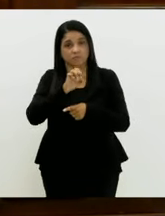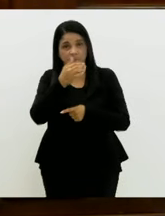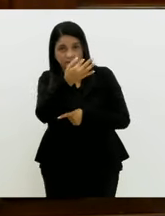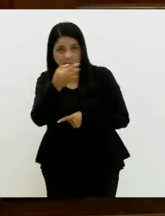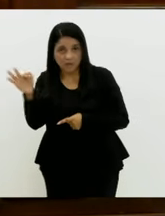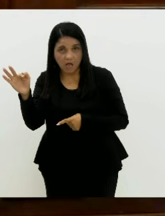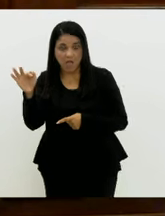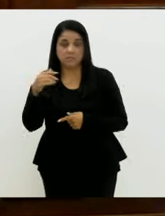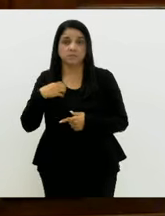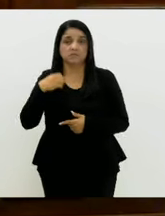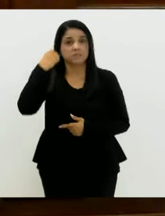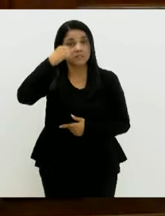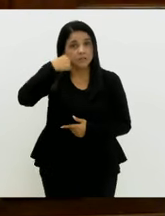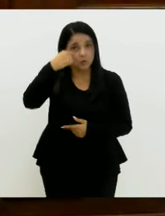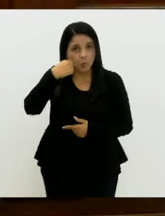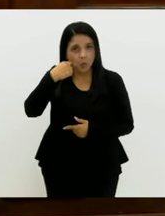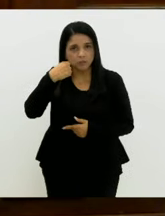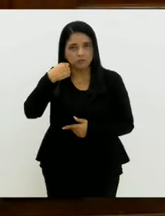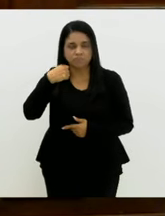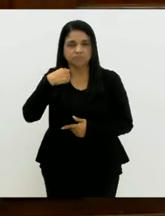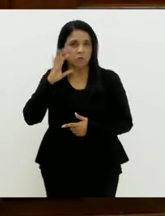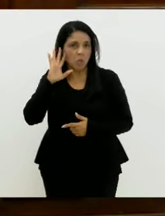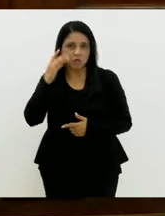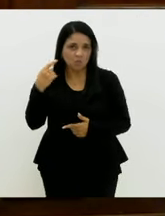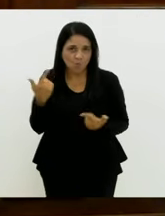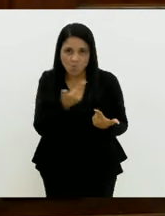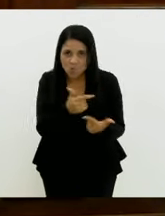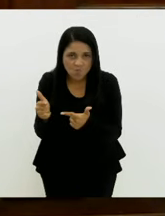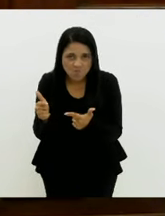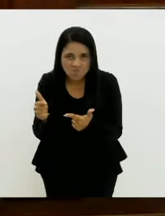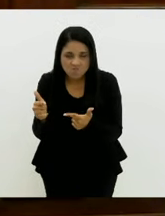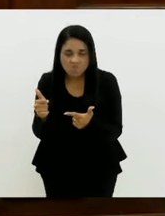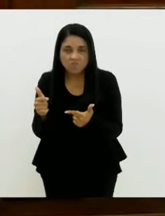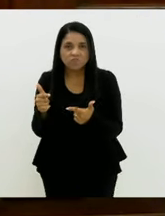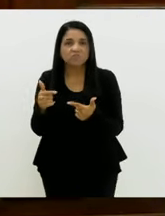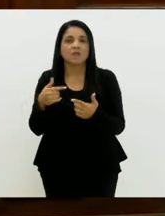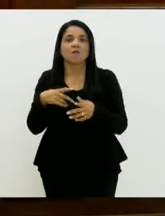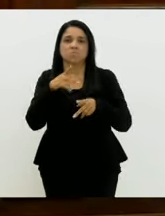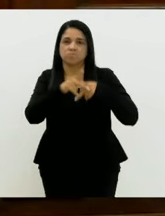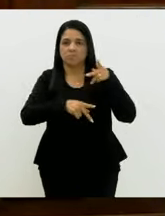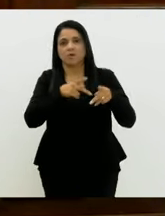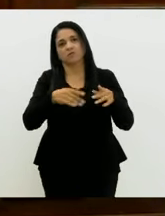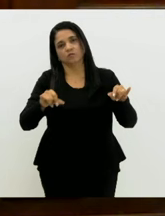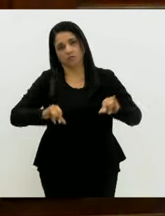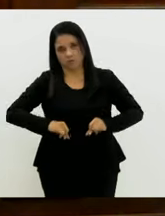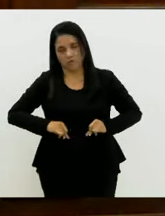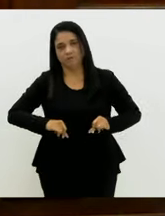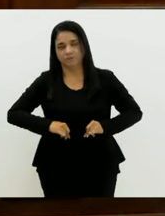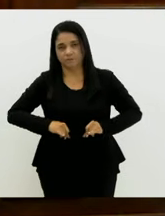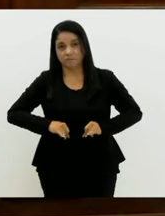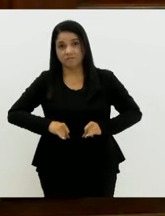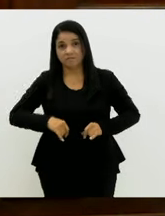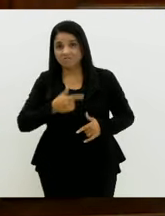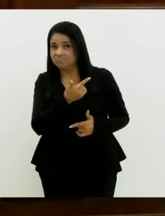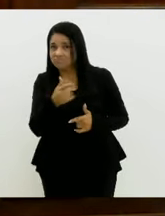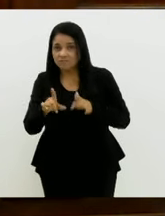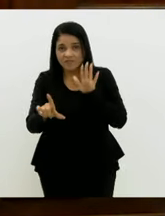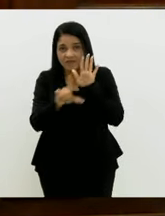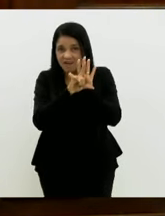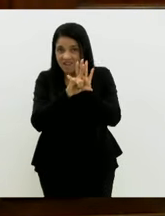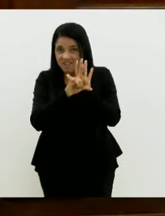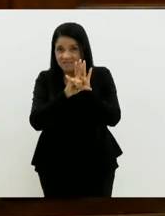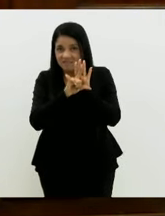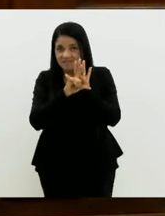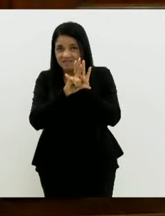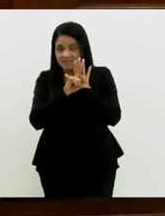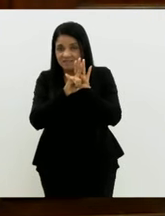uma posição, a população sempre vai estar sofrendo. Porque uma coisa é fato, se não tiver leis que façam com que eles